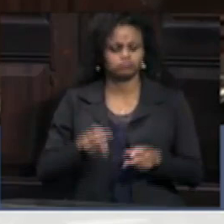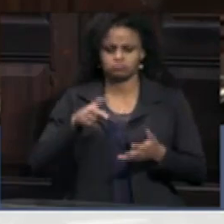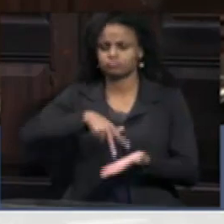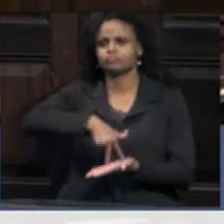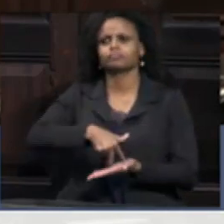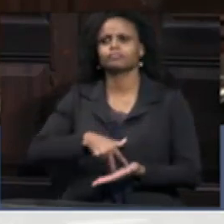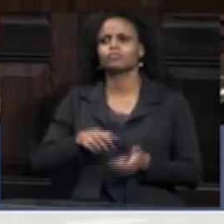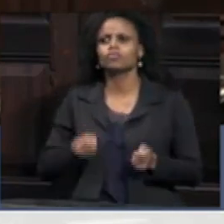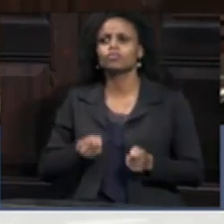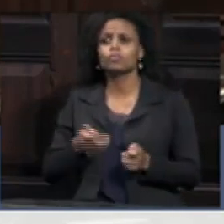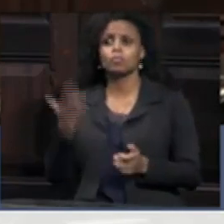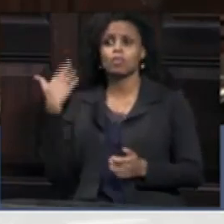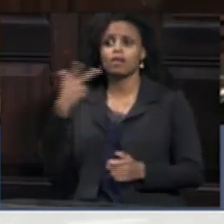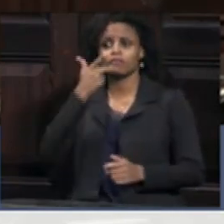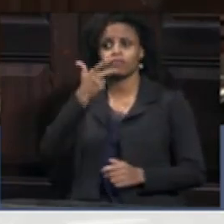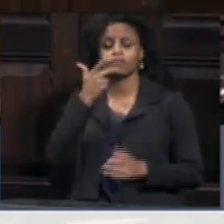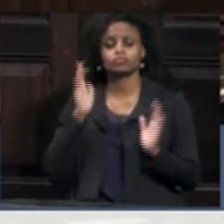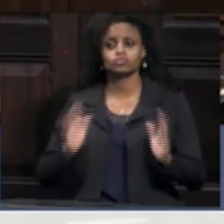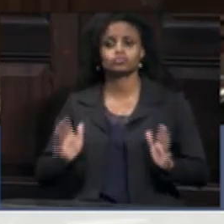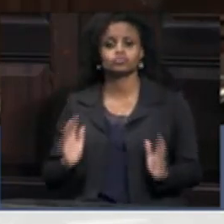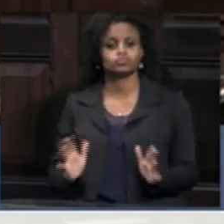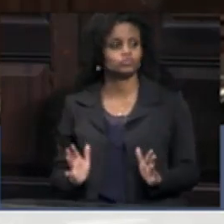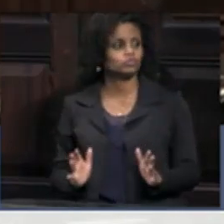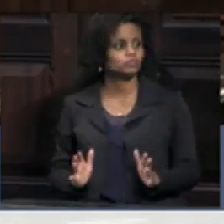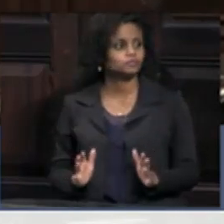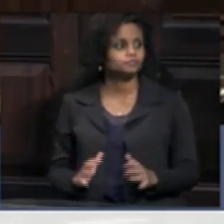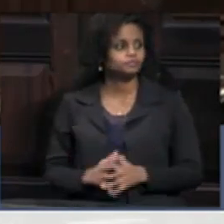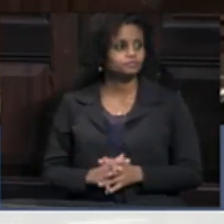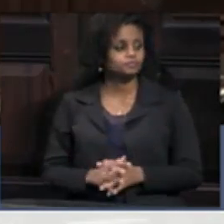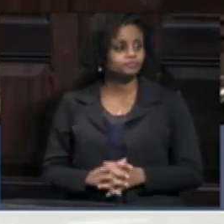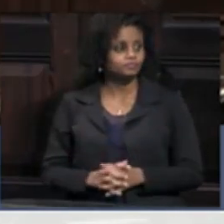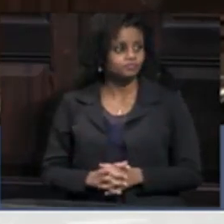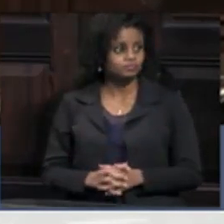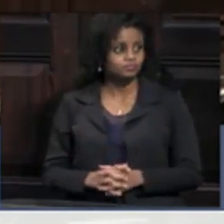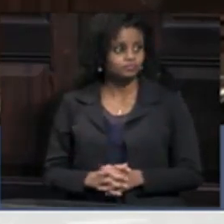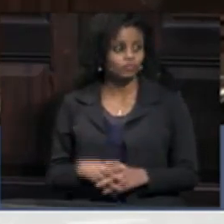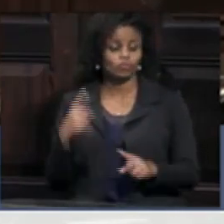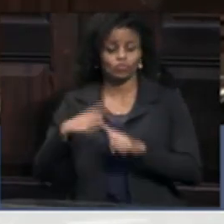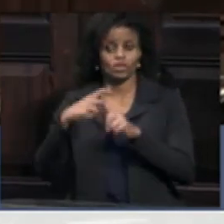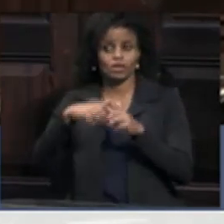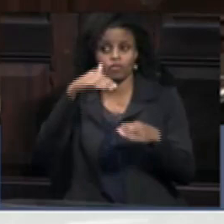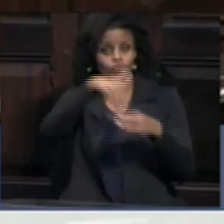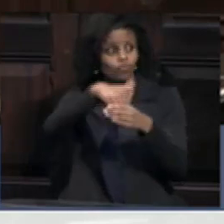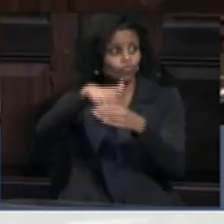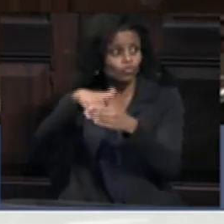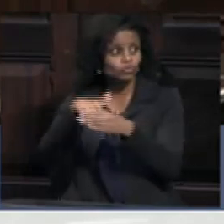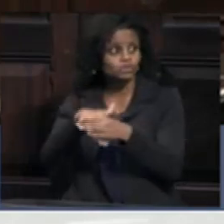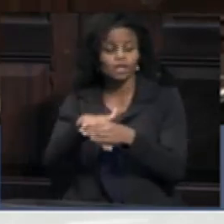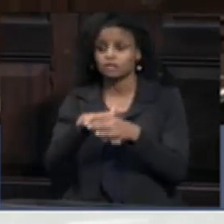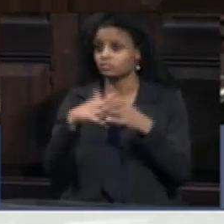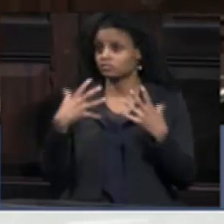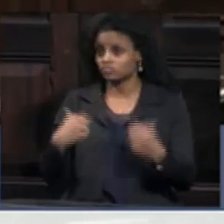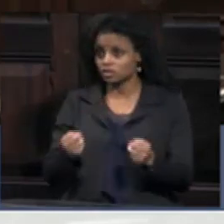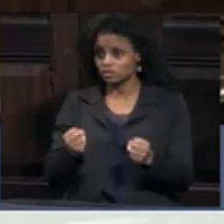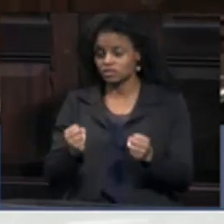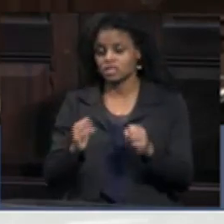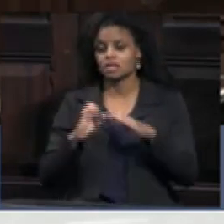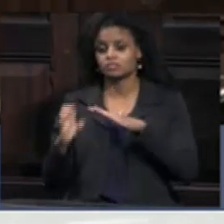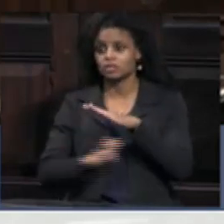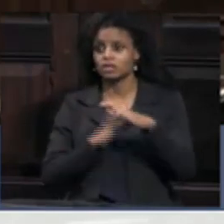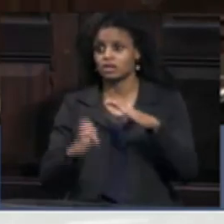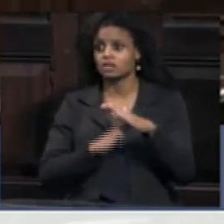daquela ação que ele fez lá atrás, que é votar a favor de manter a